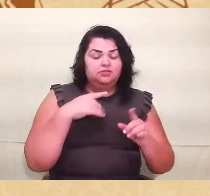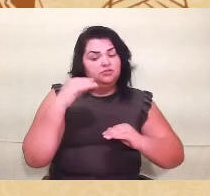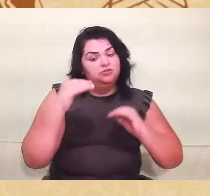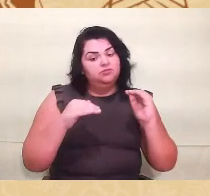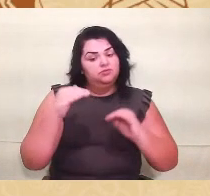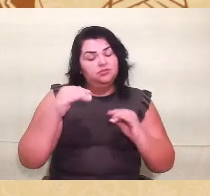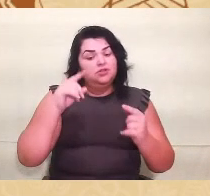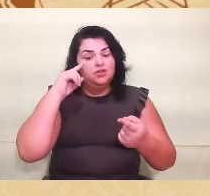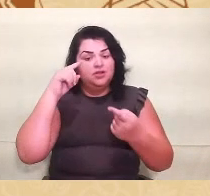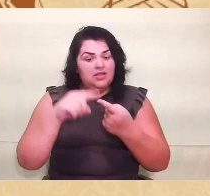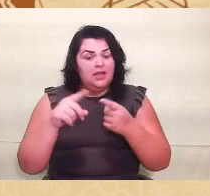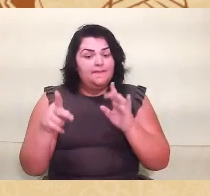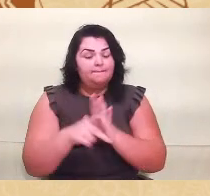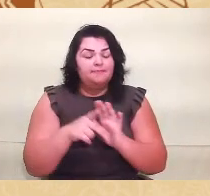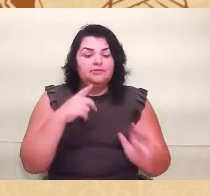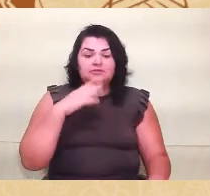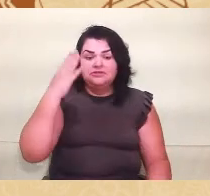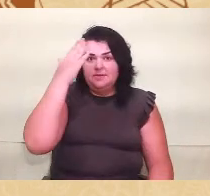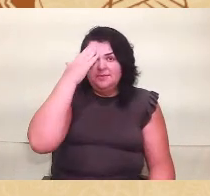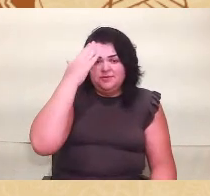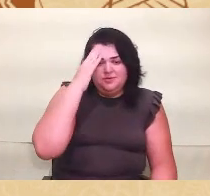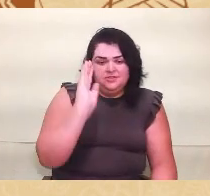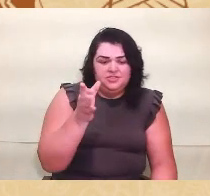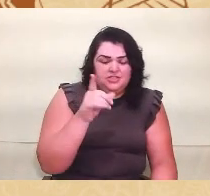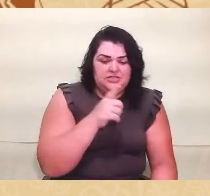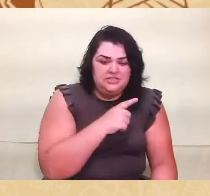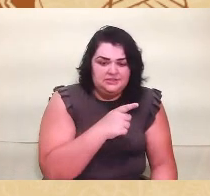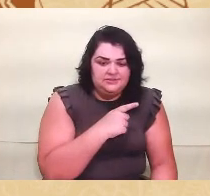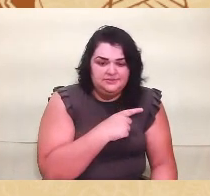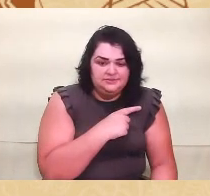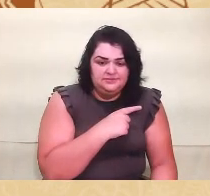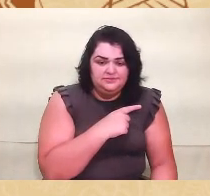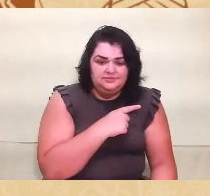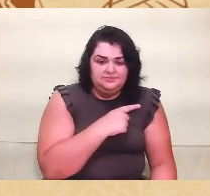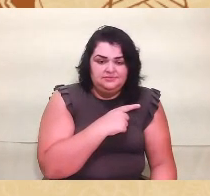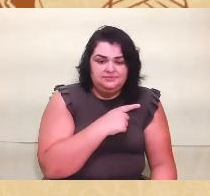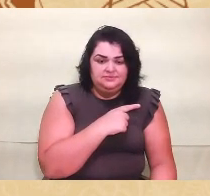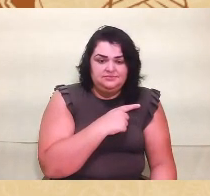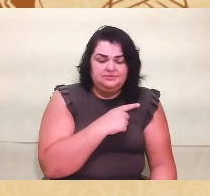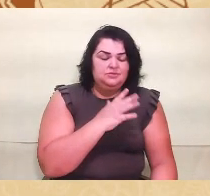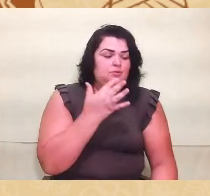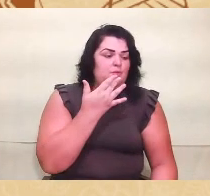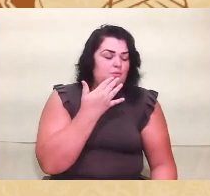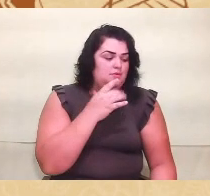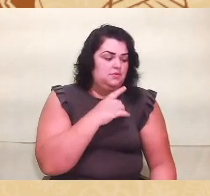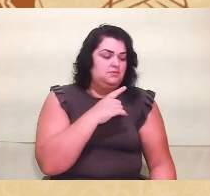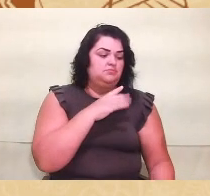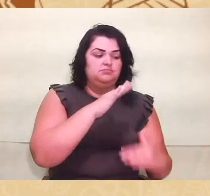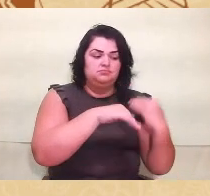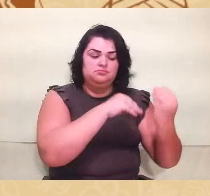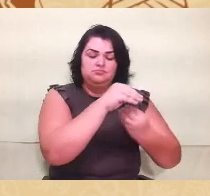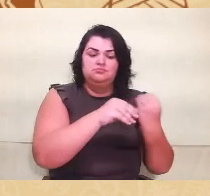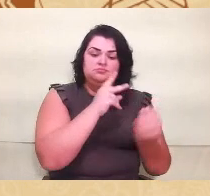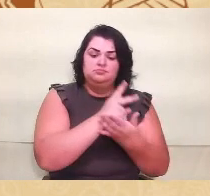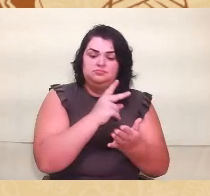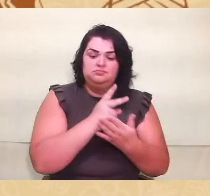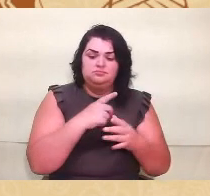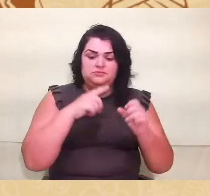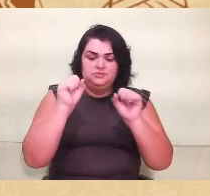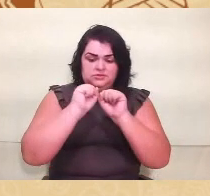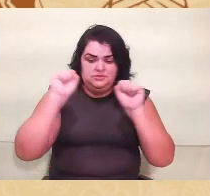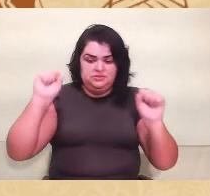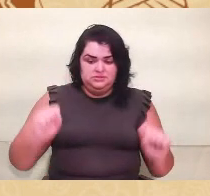subjetivação, a nossa sabedoria, ela... a nossa cosmologia, ou universo epistêmico,